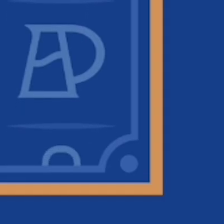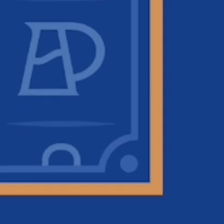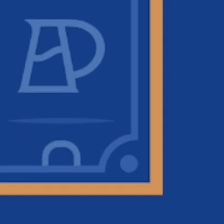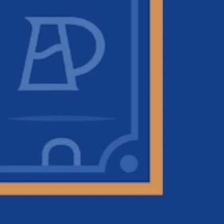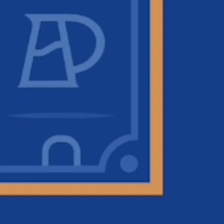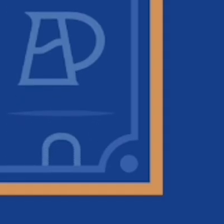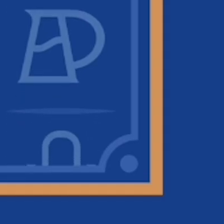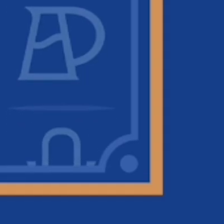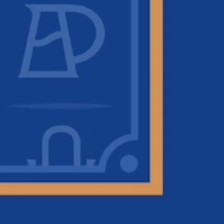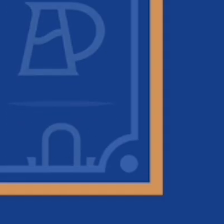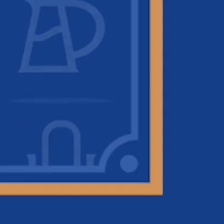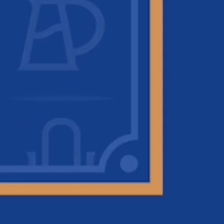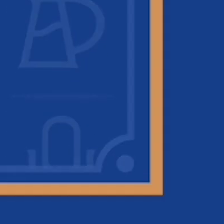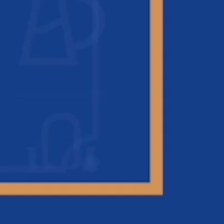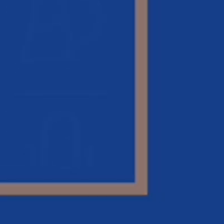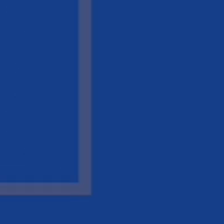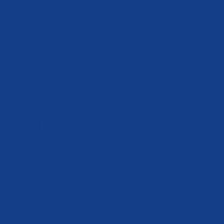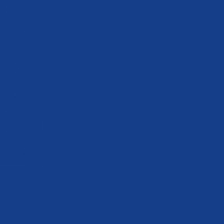Bora prosear?